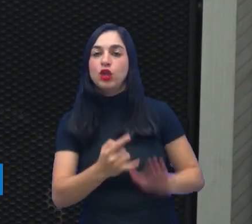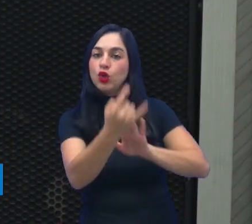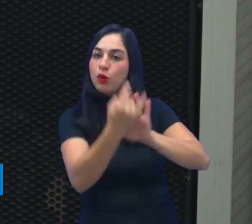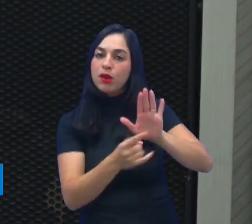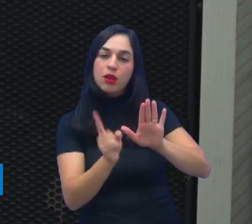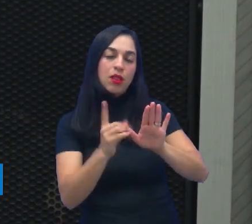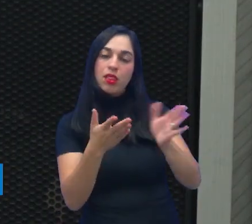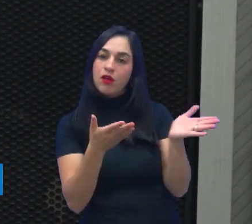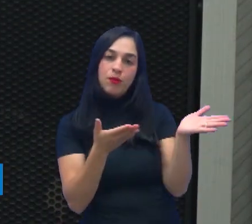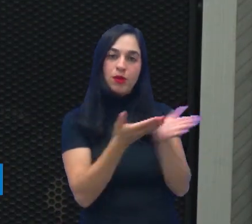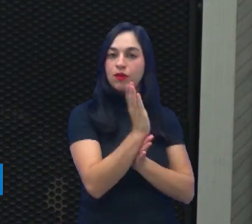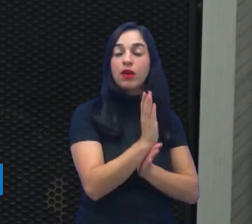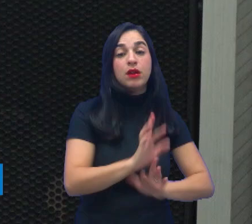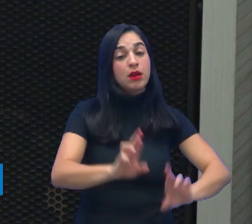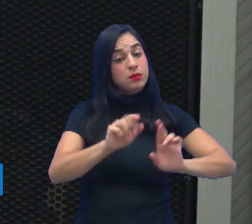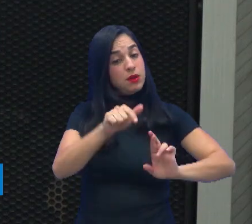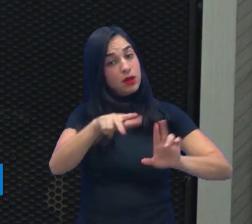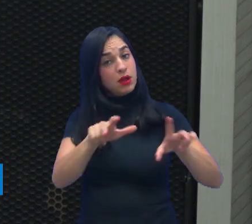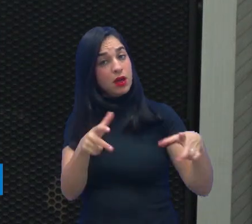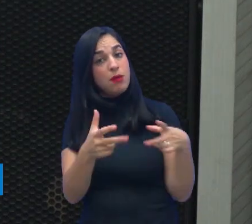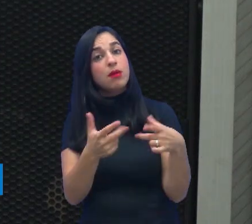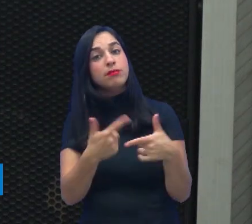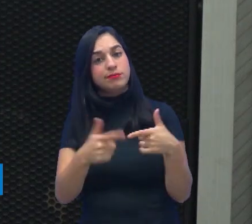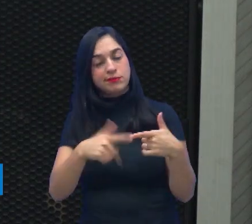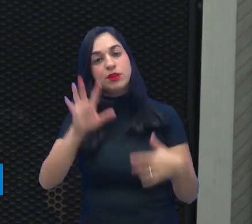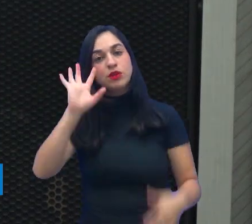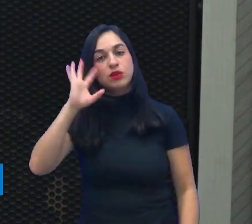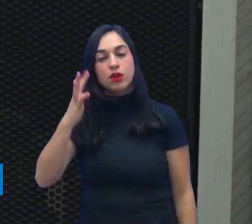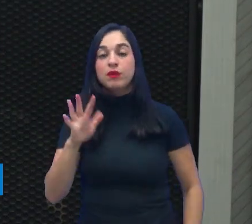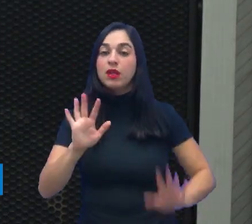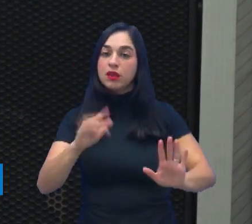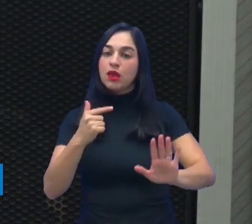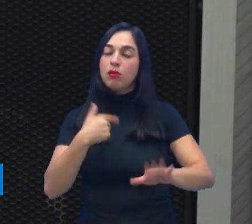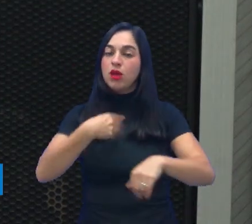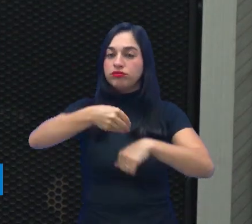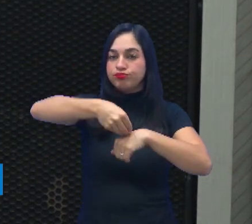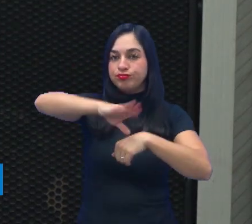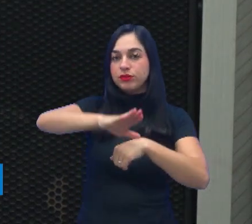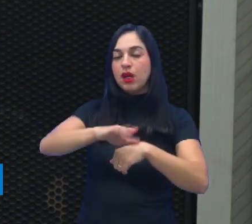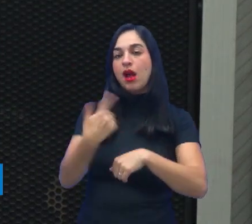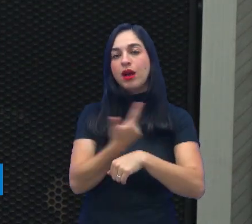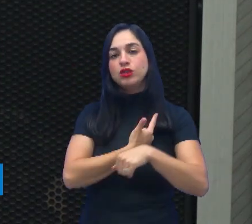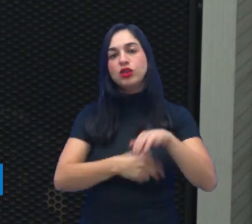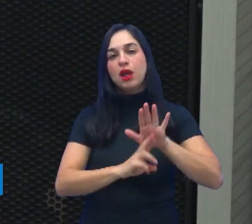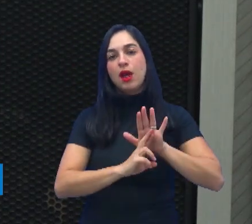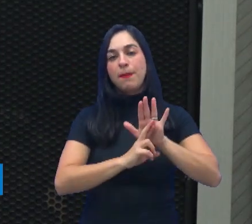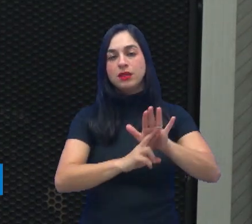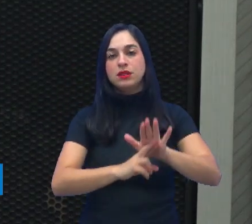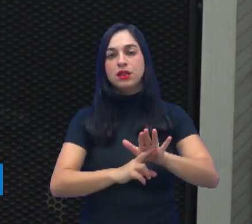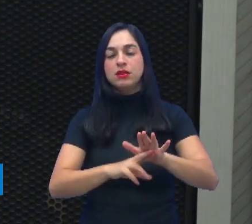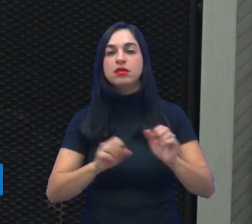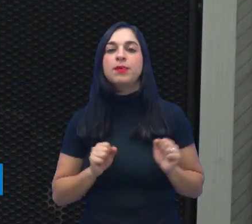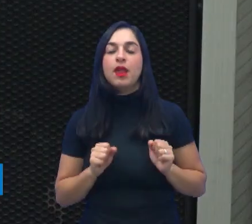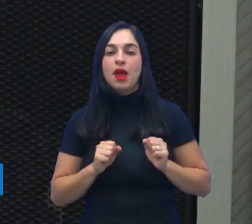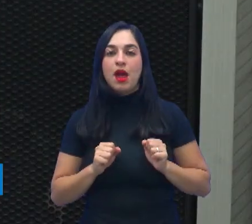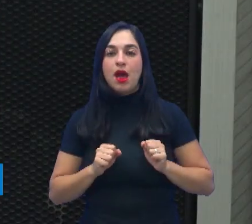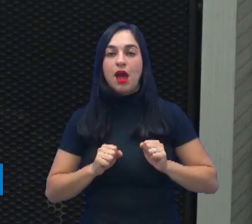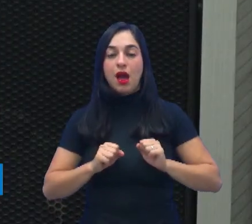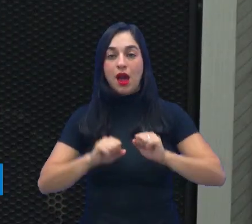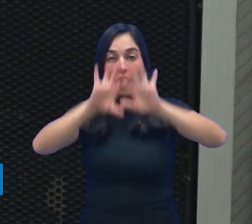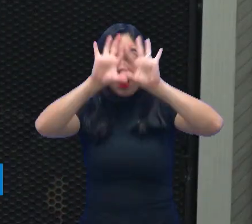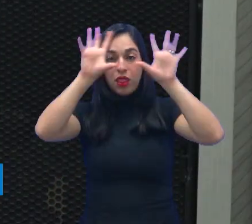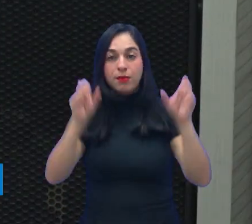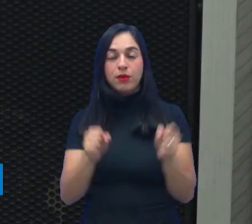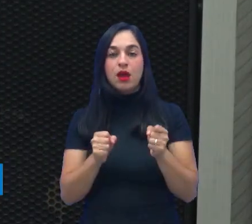Se não, a minha sugestão é que nós façamos uma representação ao Tribunal de Contas